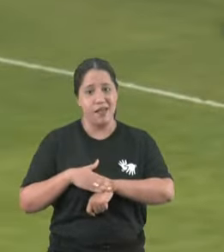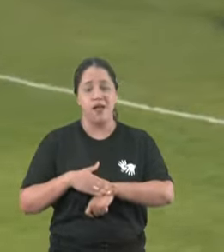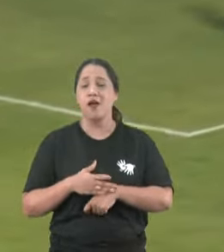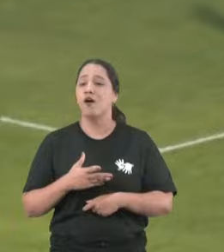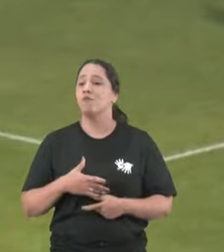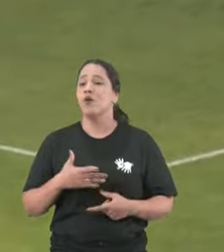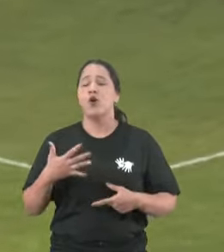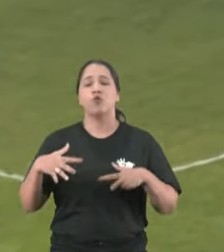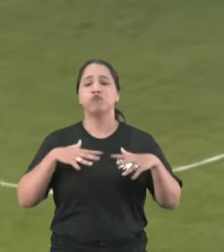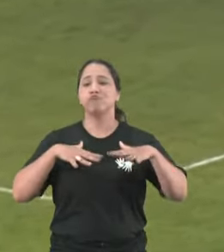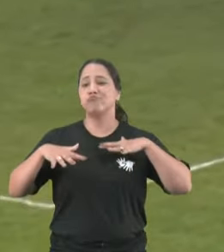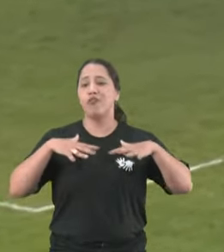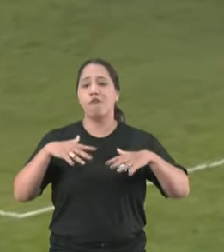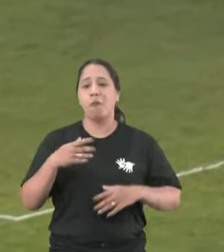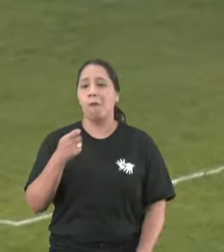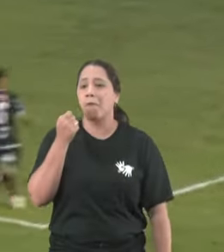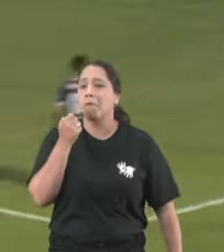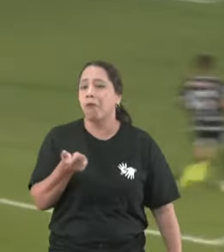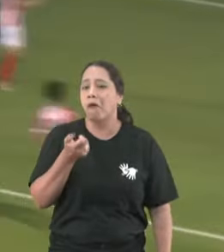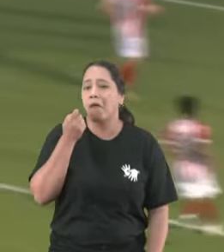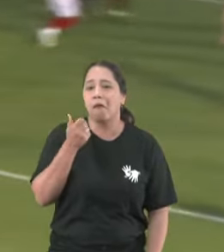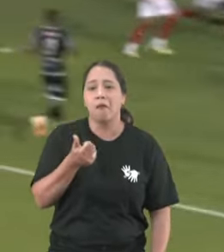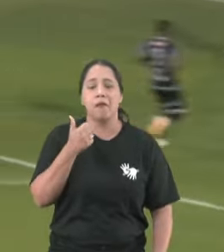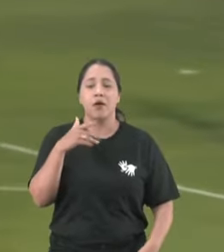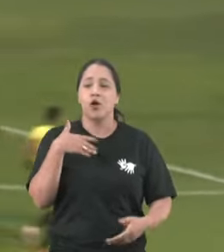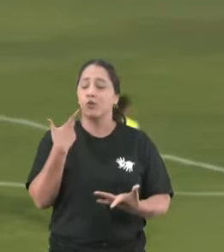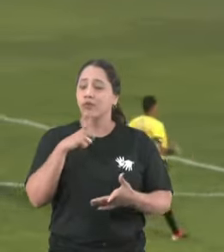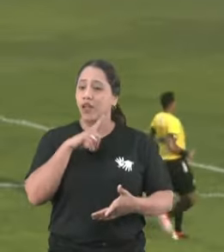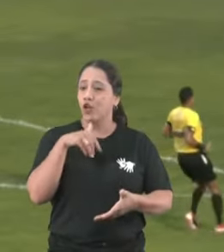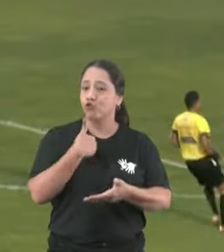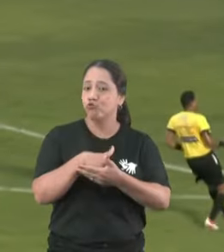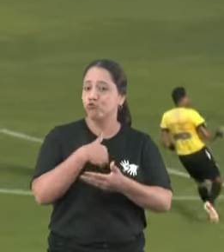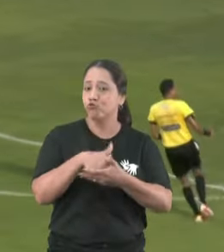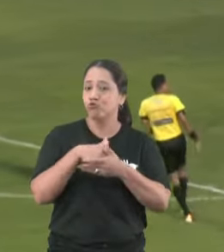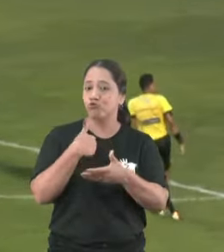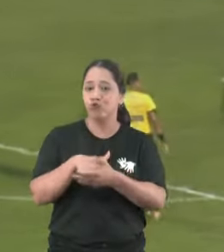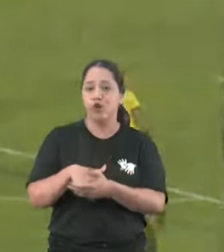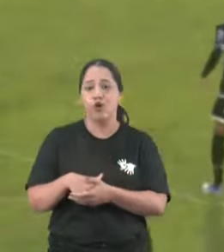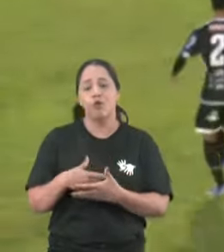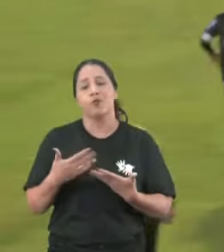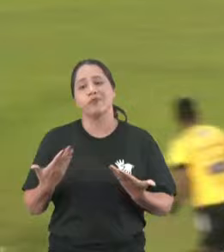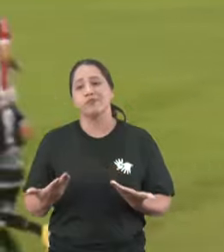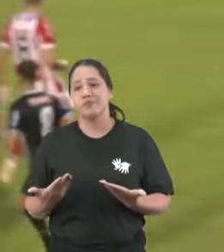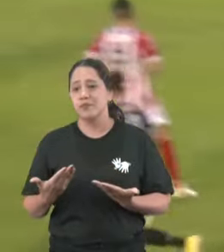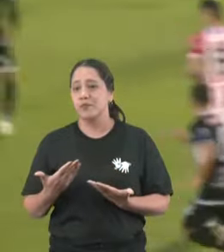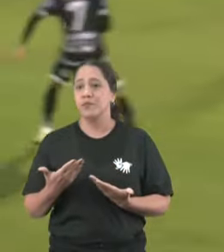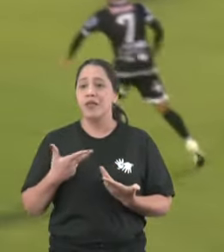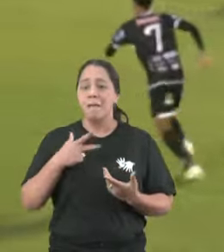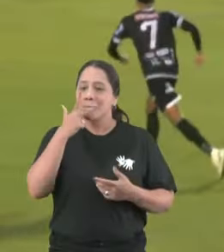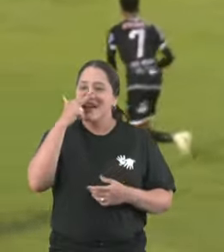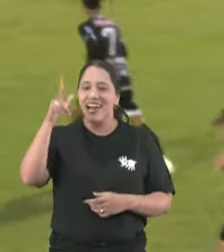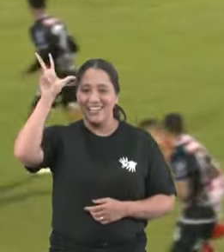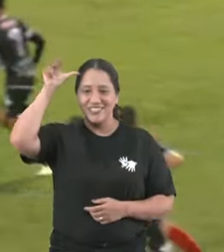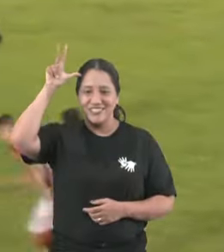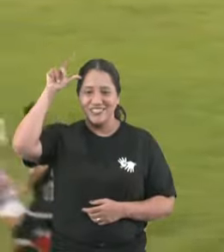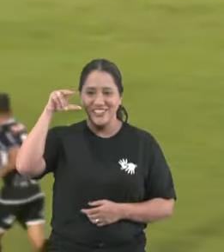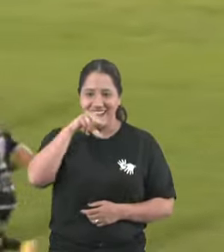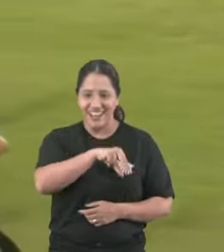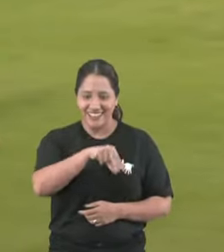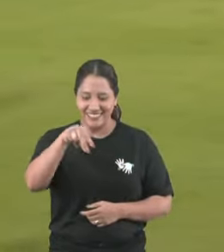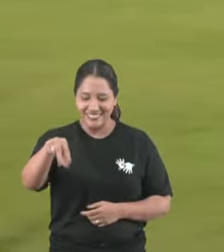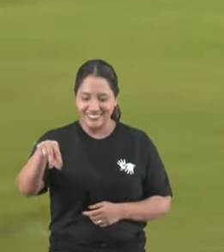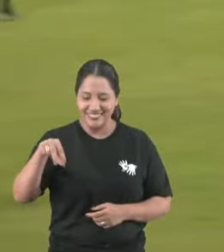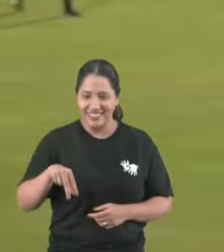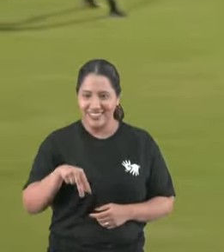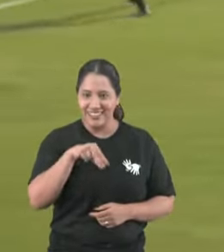nesse sentido, em que você faz um jogo justamente de peças de xadrez sendo mexidas dentro